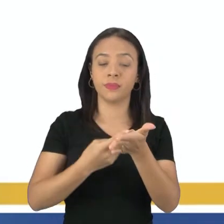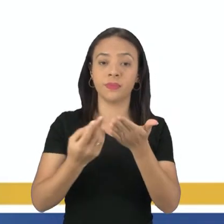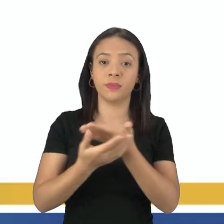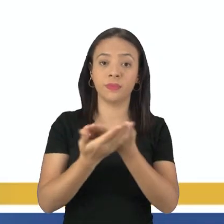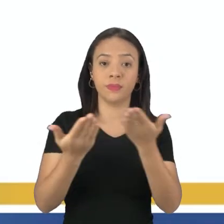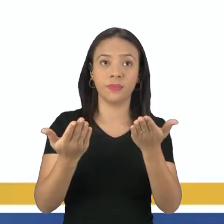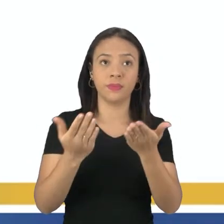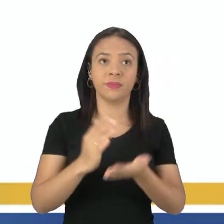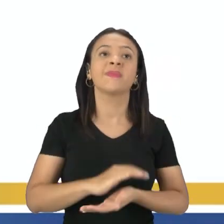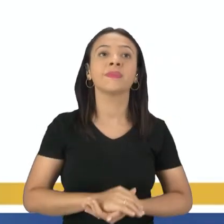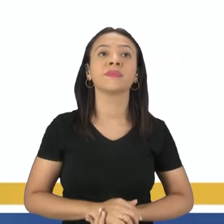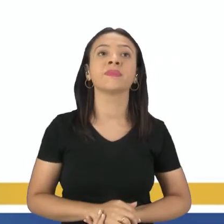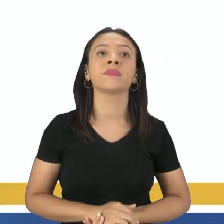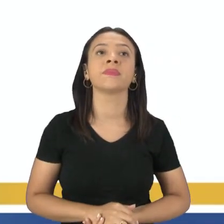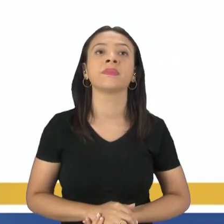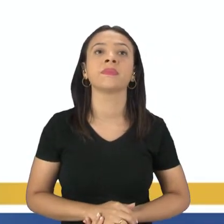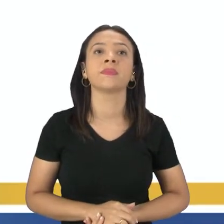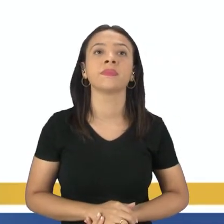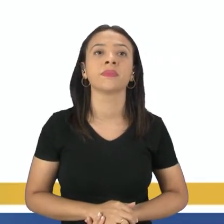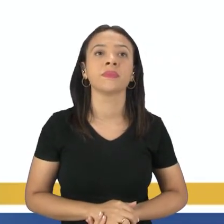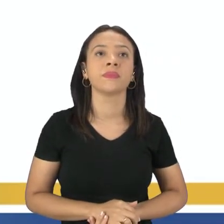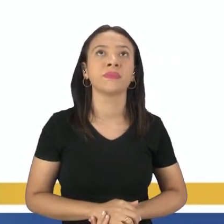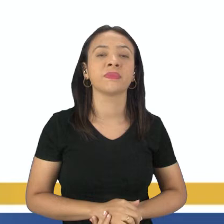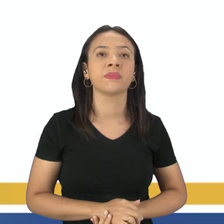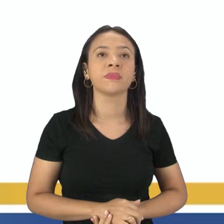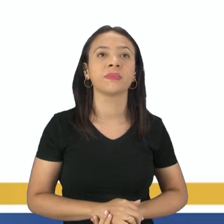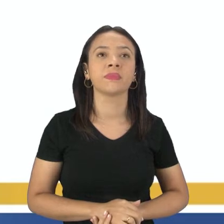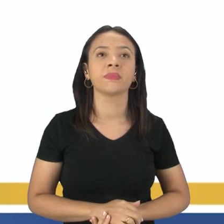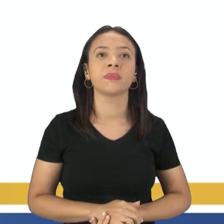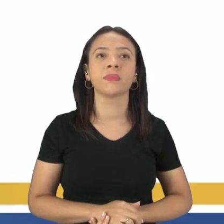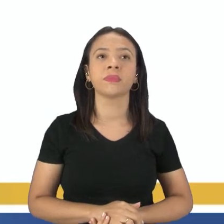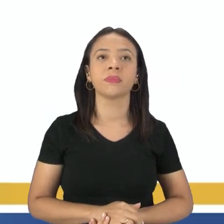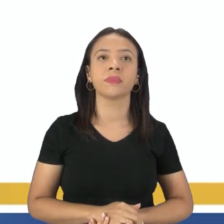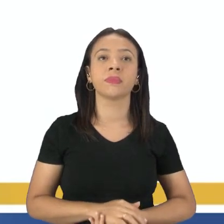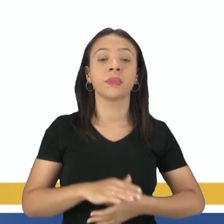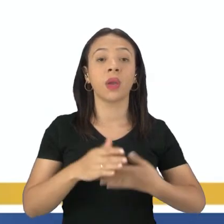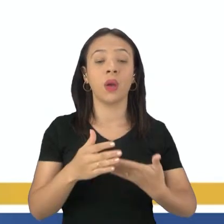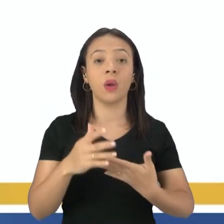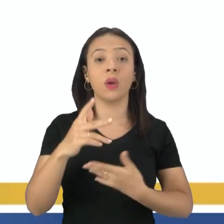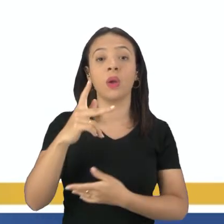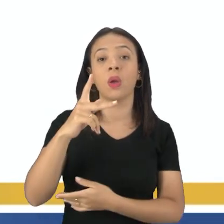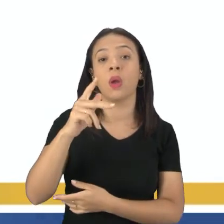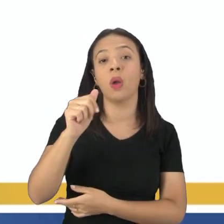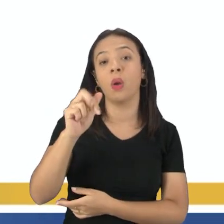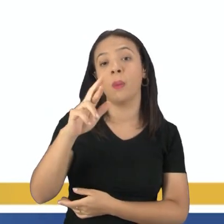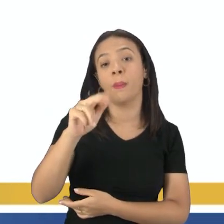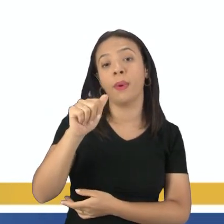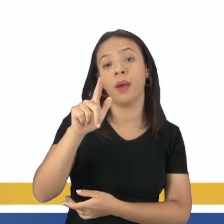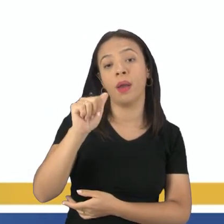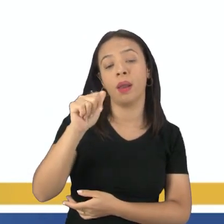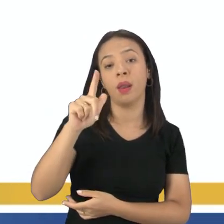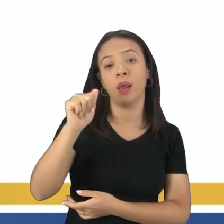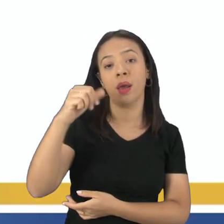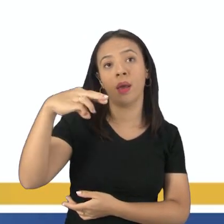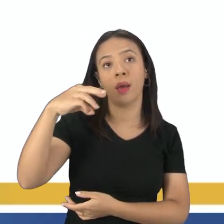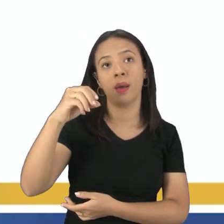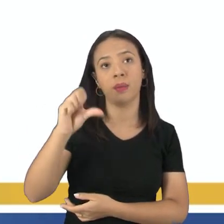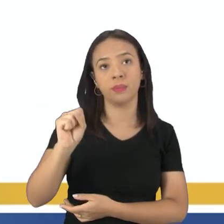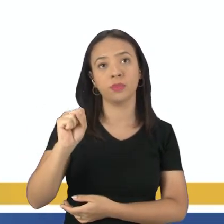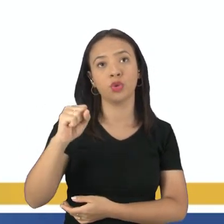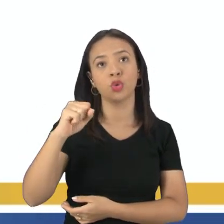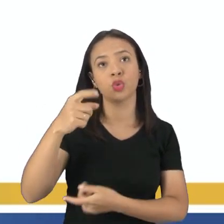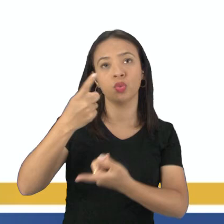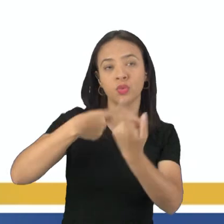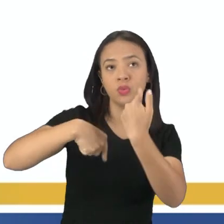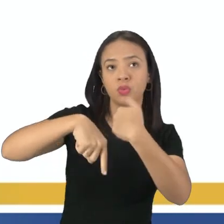vocês. Formed in 70th. Os paralamas formados nos anos 70, os paralamas do sucesso